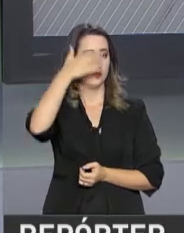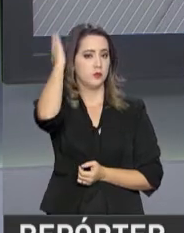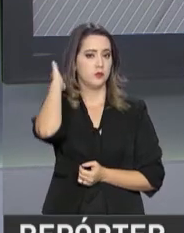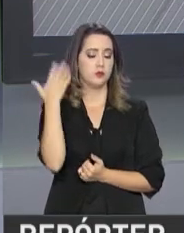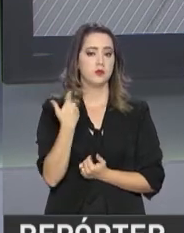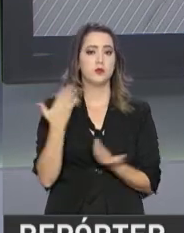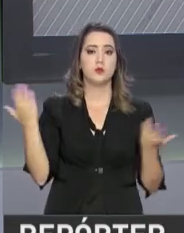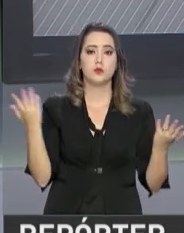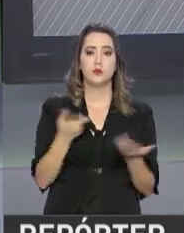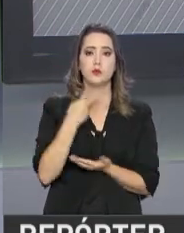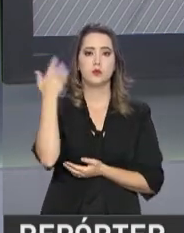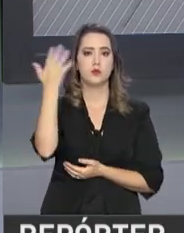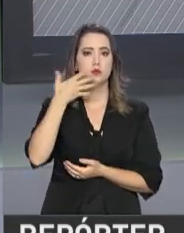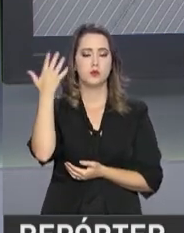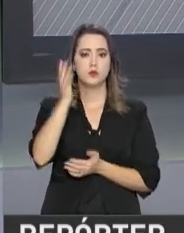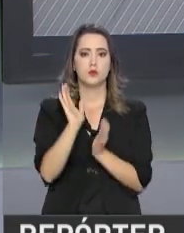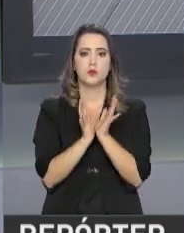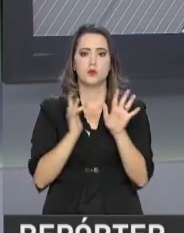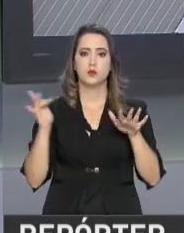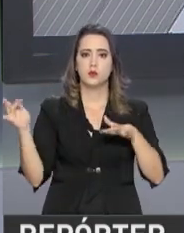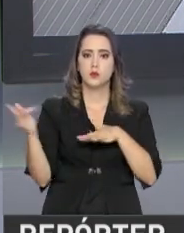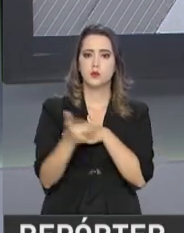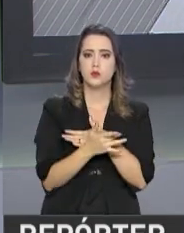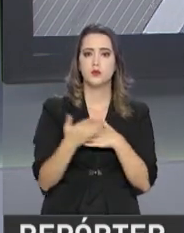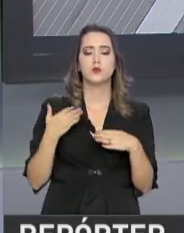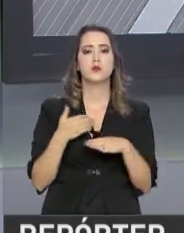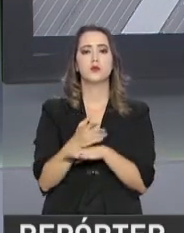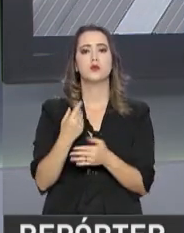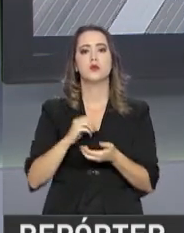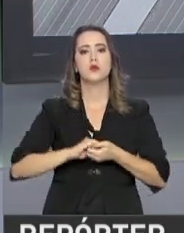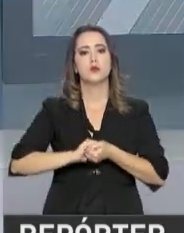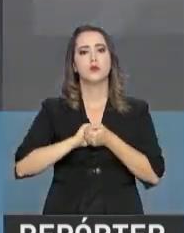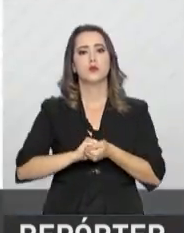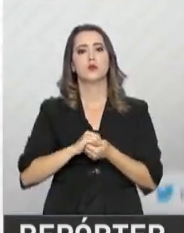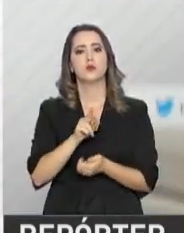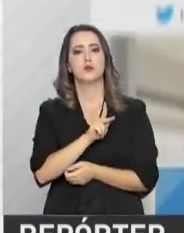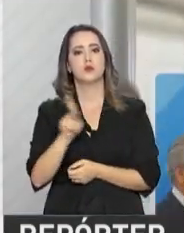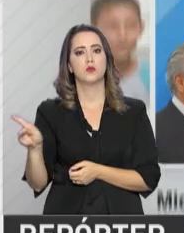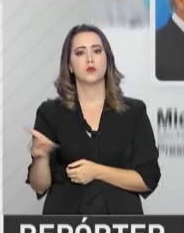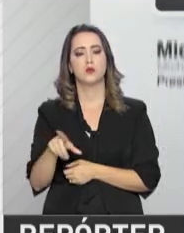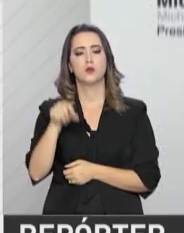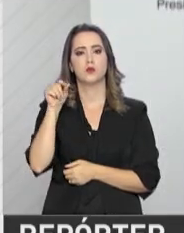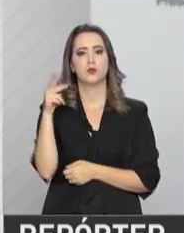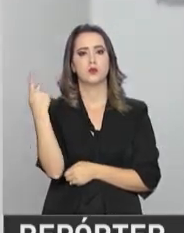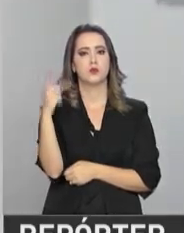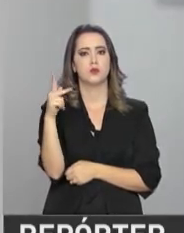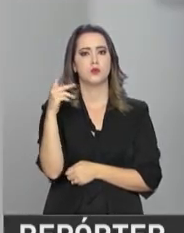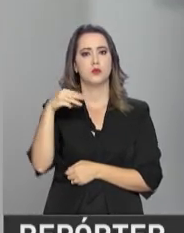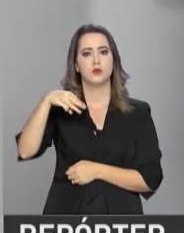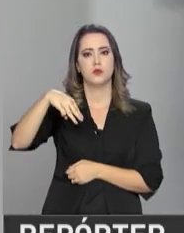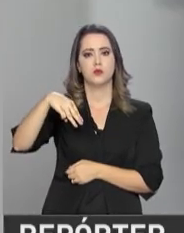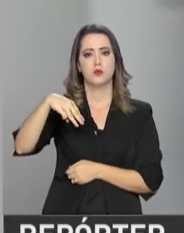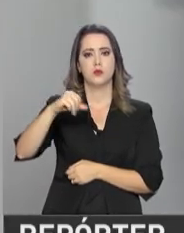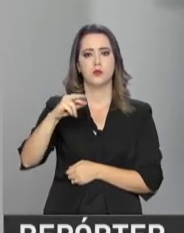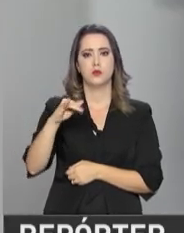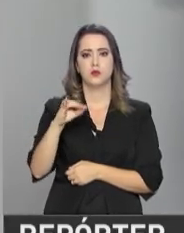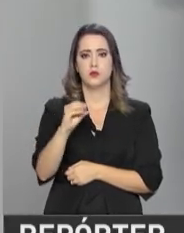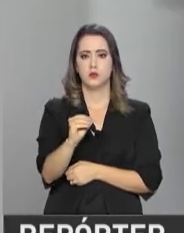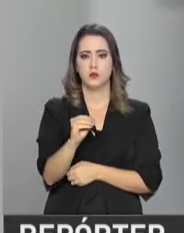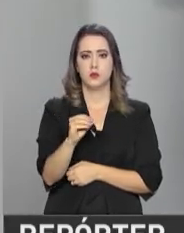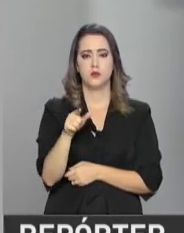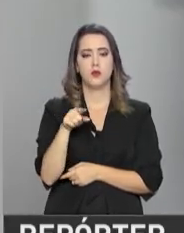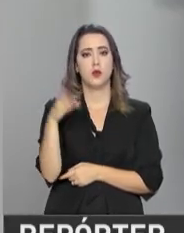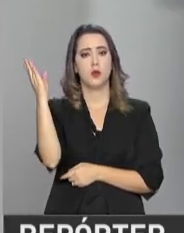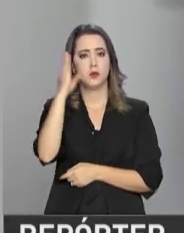o presidente michel temer contou hoje pelas redes sociais que cumprimentou o presidente eleito do paraguai mário abdo o